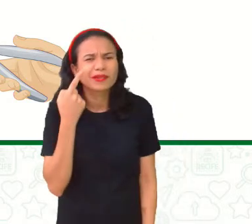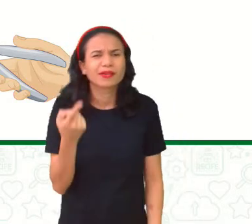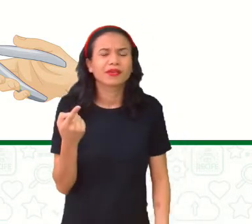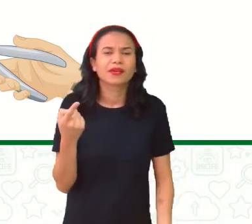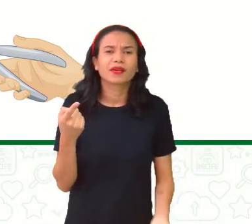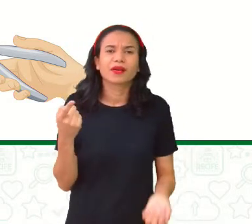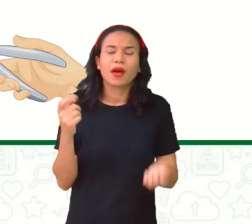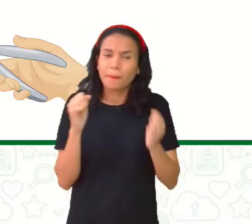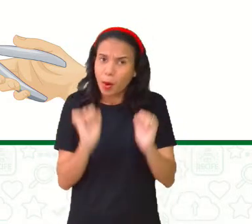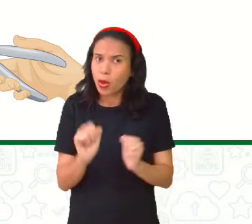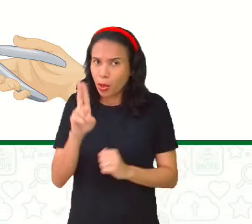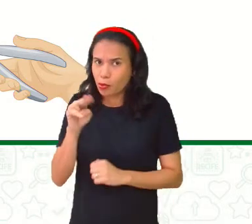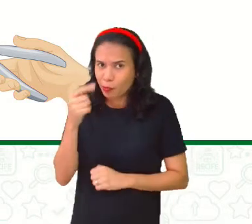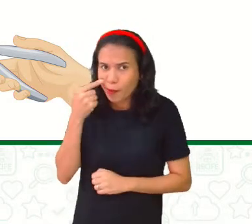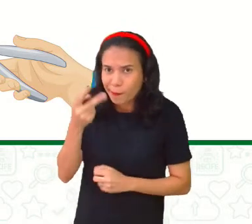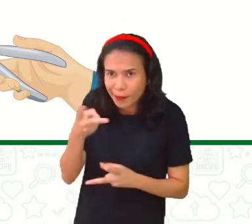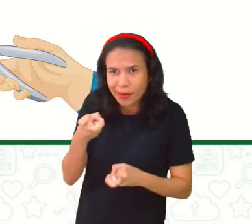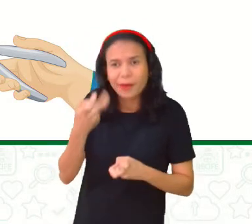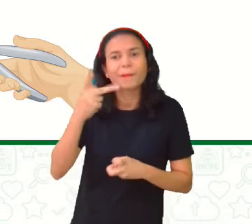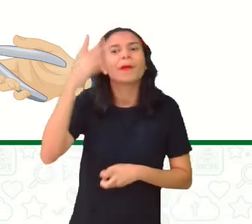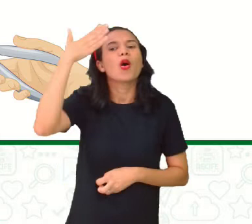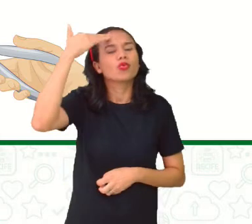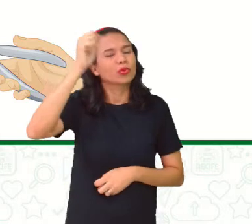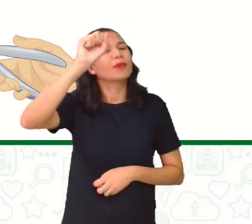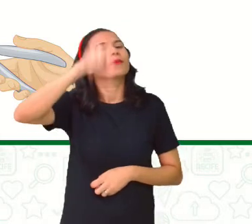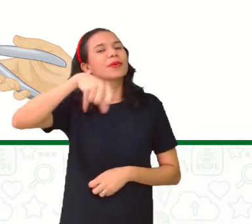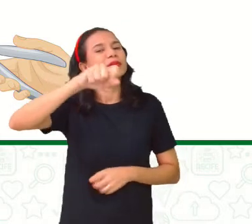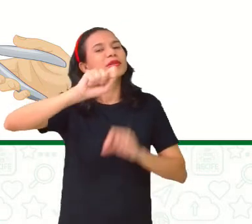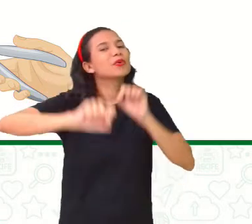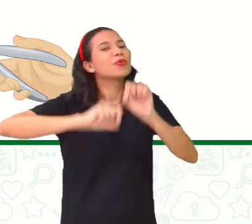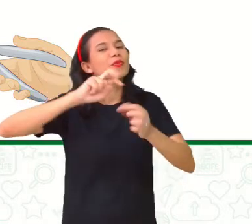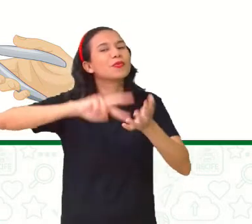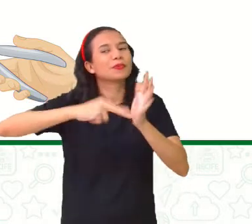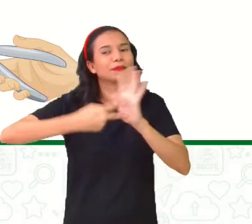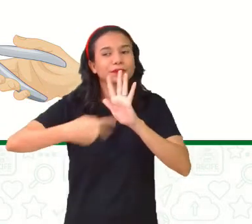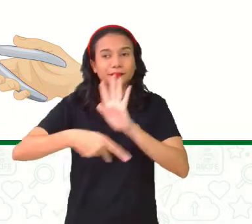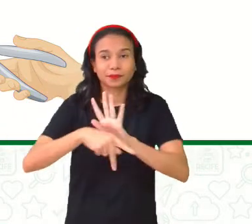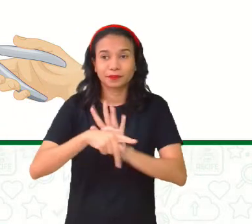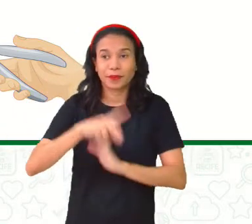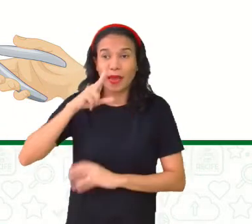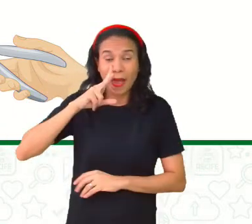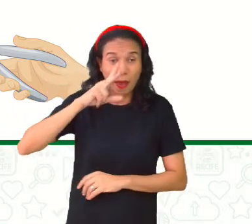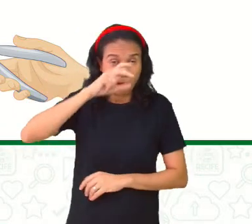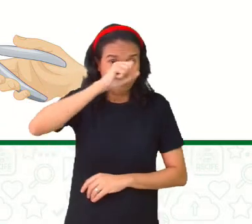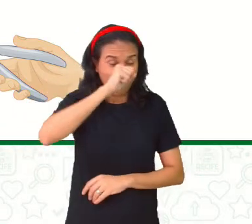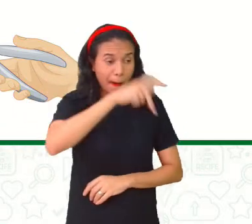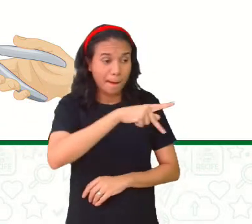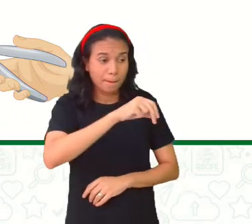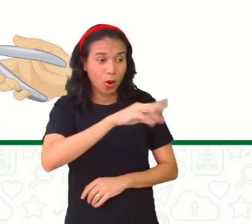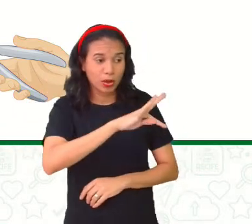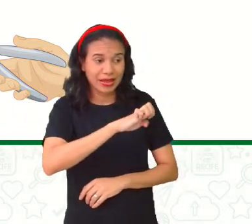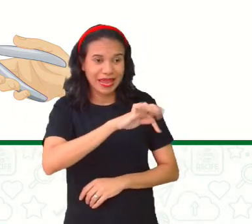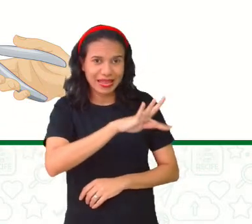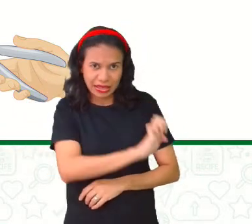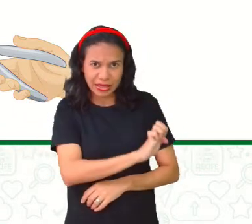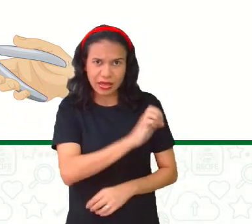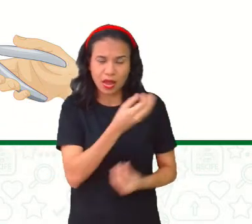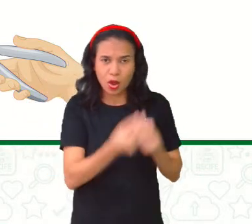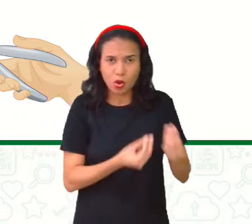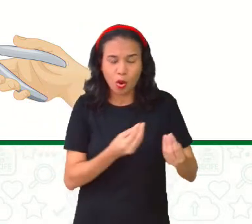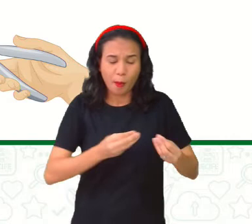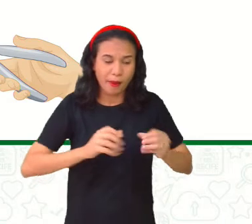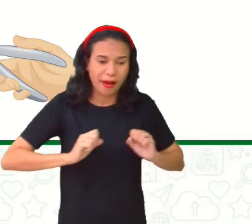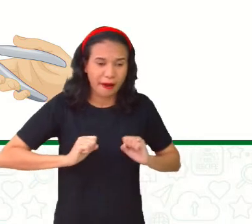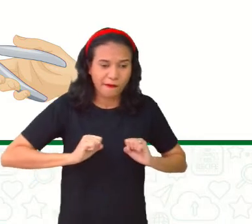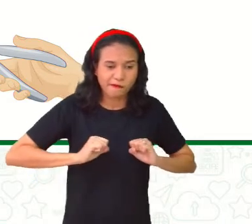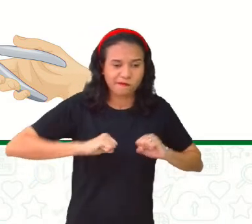pode nunca ter ouvido falar, mas você sabe sim do que se trata. Olha só, a força potente é aquela força capaz